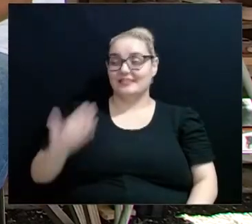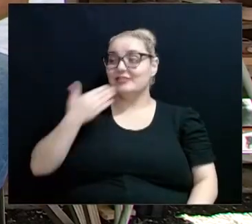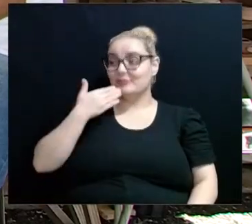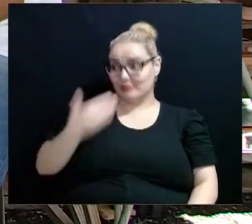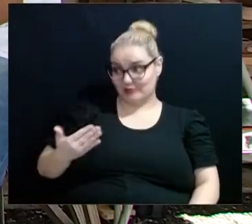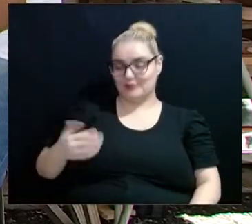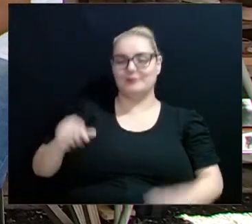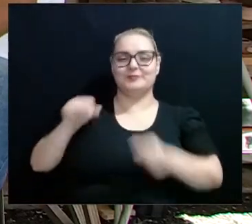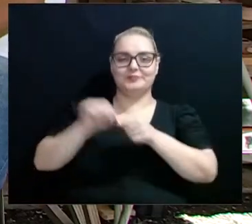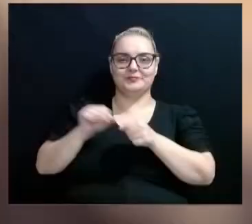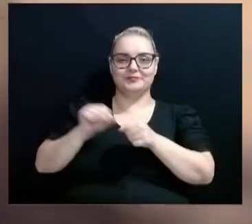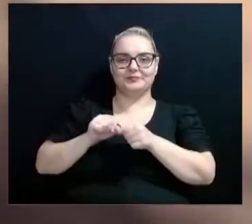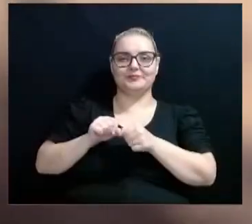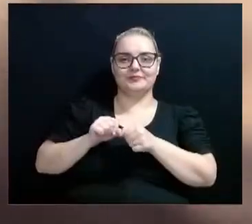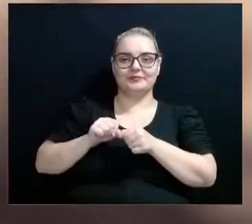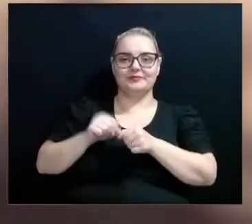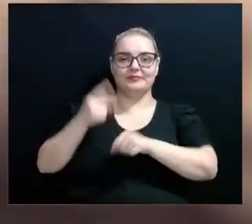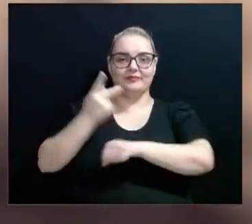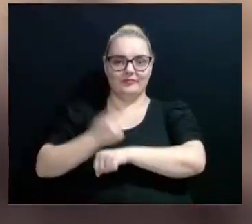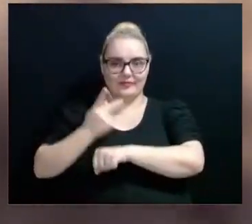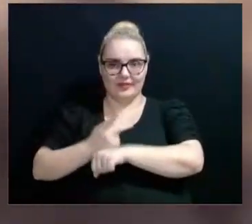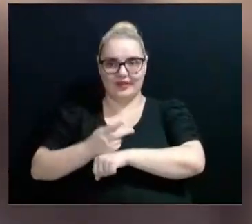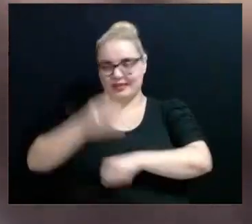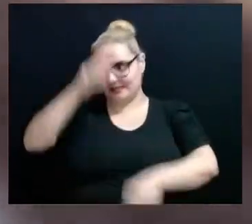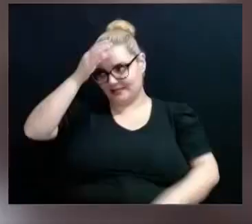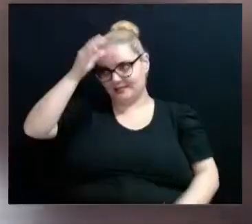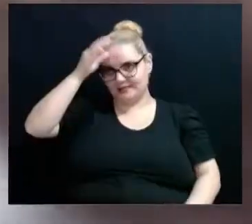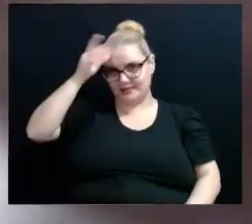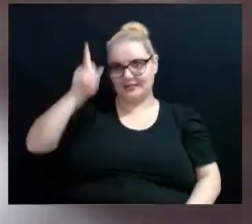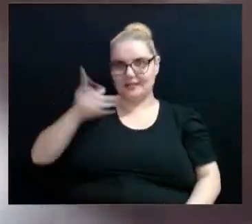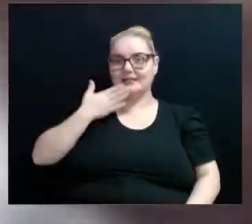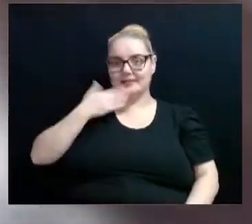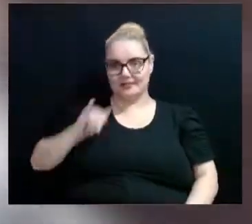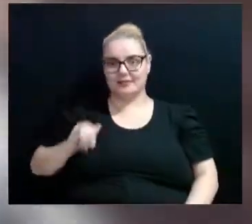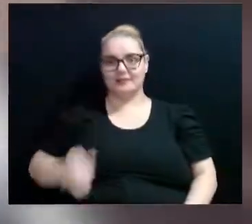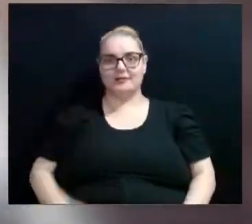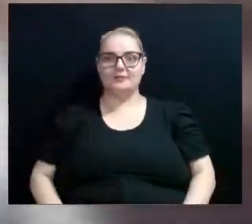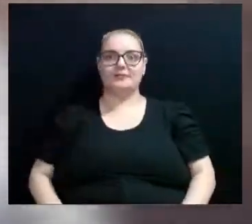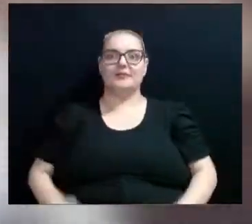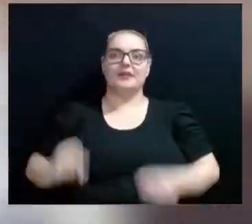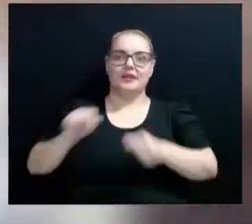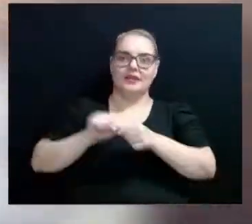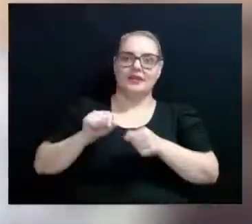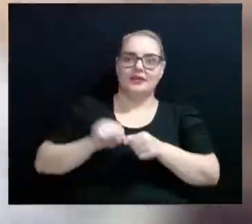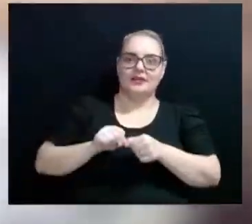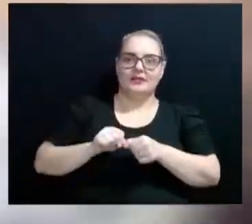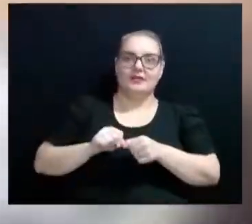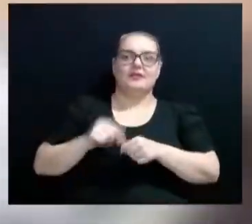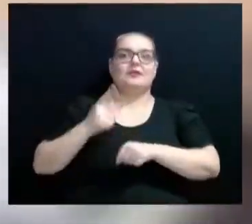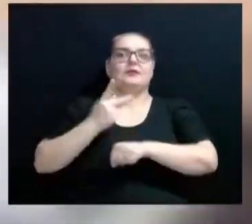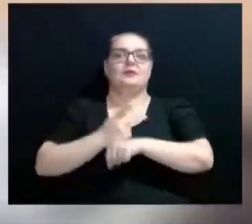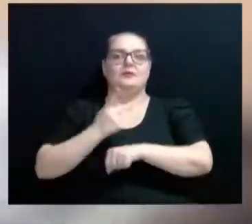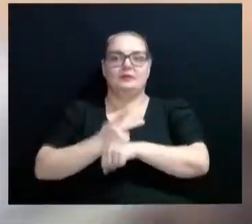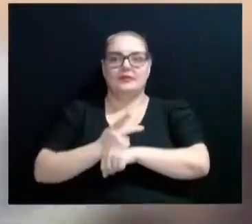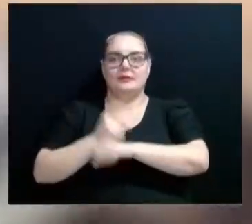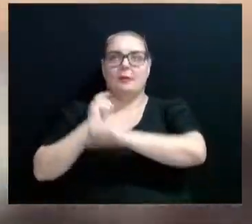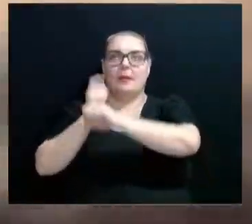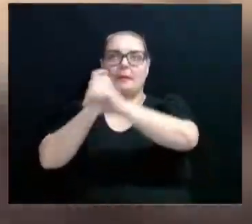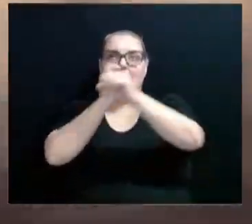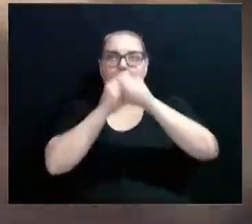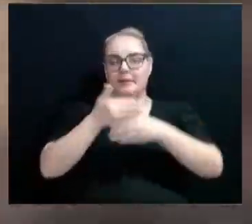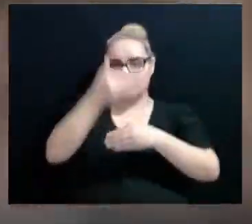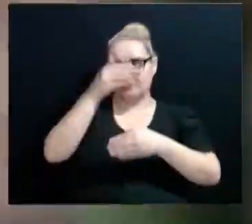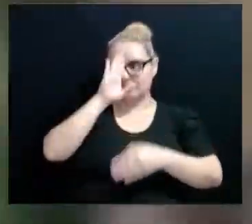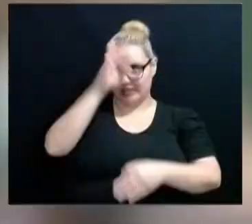também esse javali. pedido ali. Então, esse pedido, eu fui fazer as pedras na casa de um cliente ali em Dayatuba. Então, eu